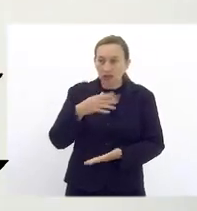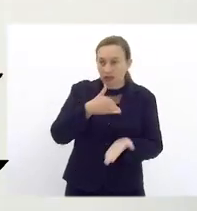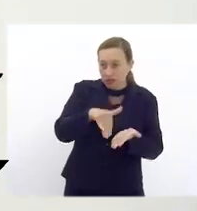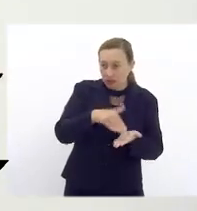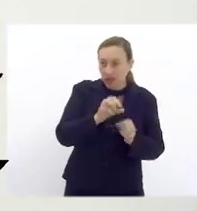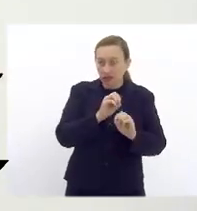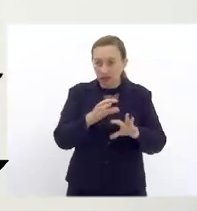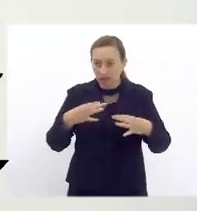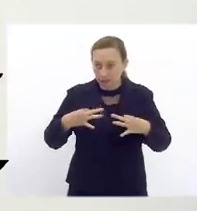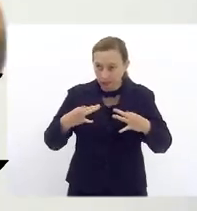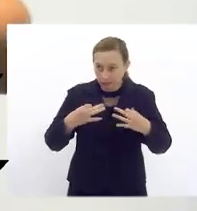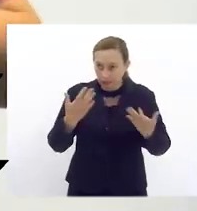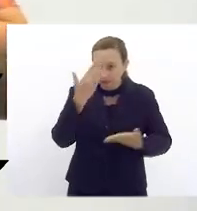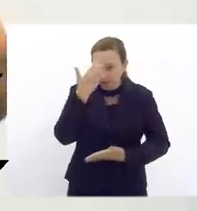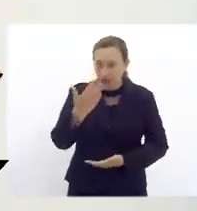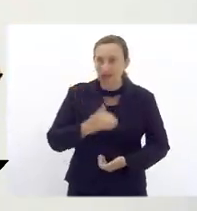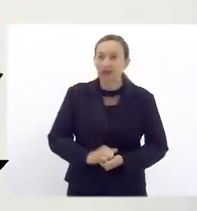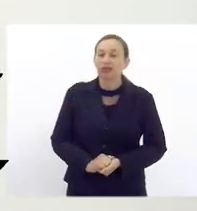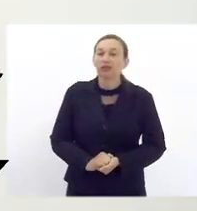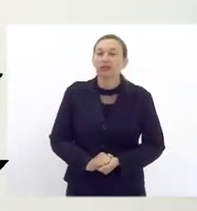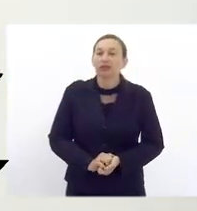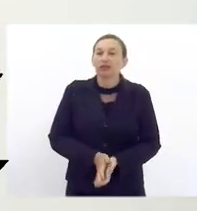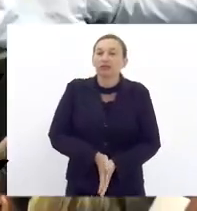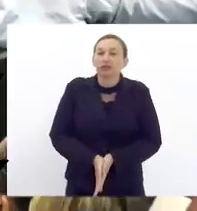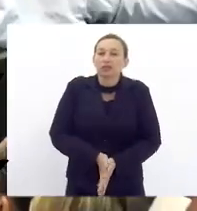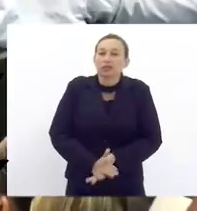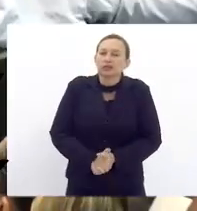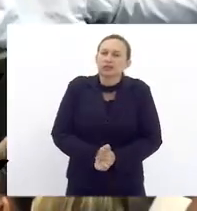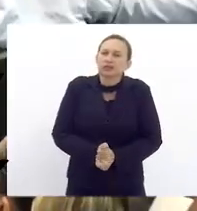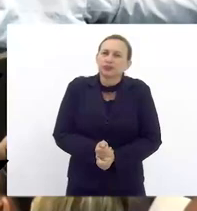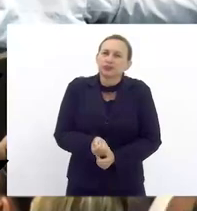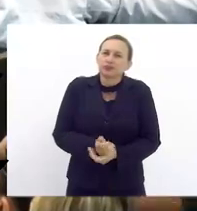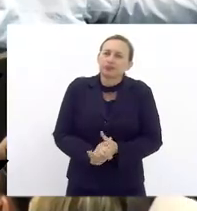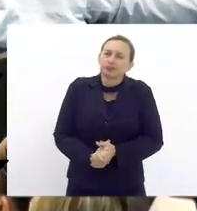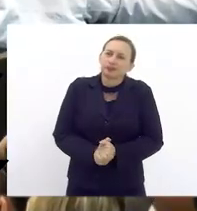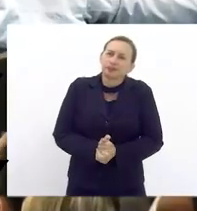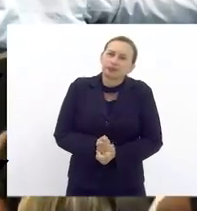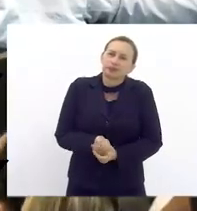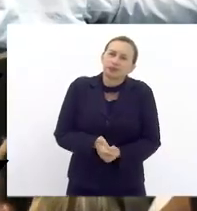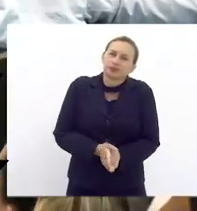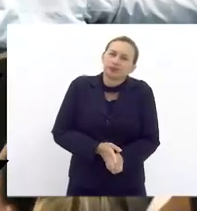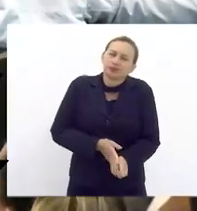a secretaria está à disposição muito obrigada obrigado